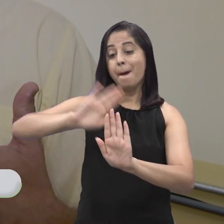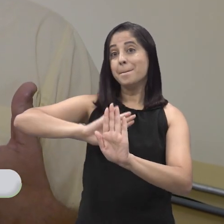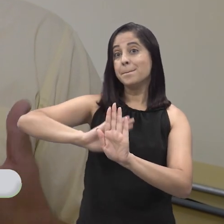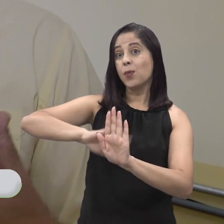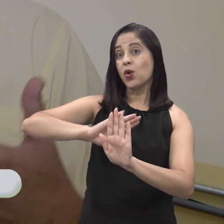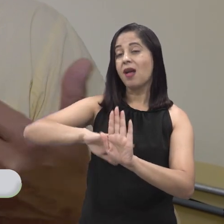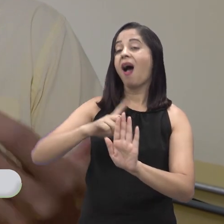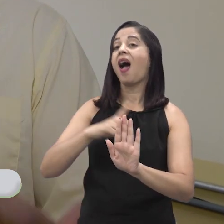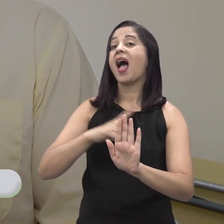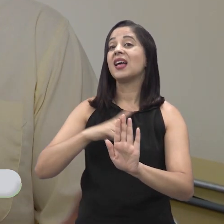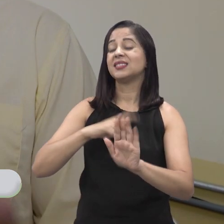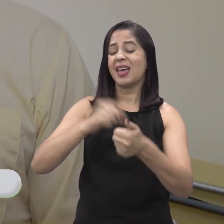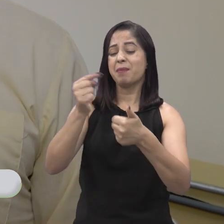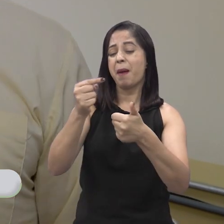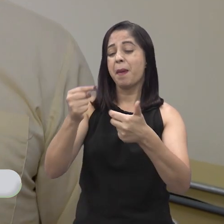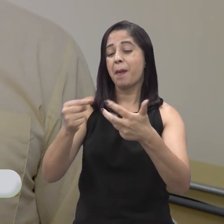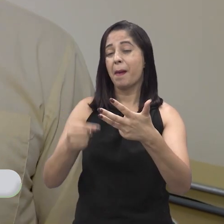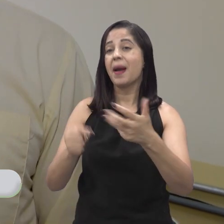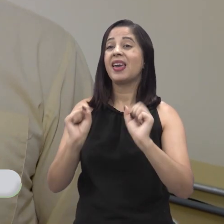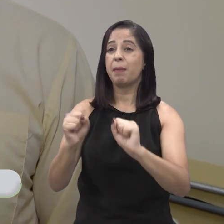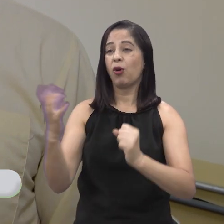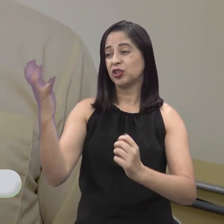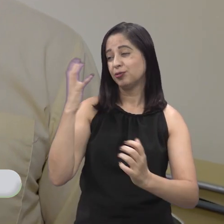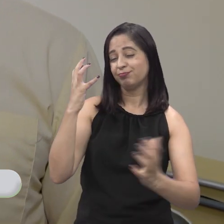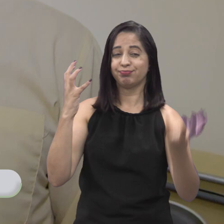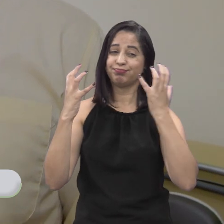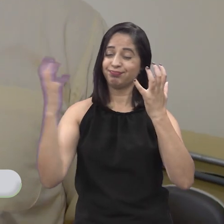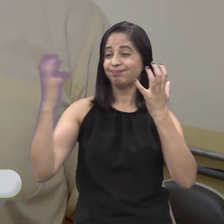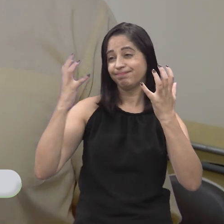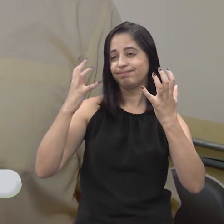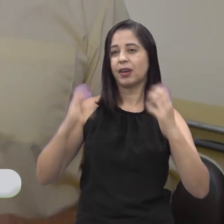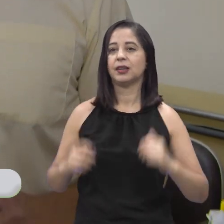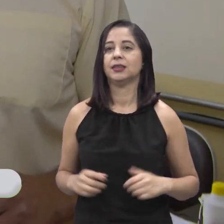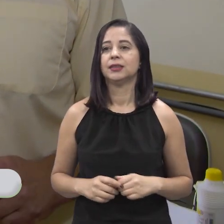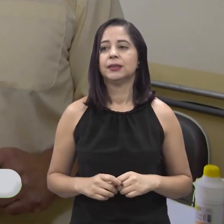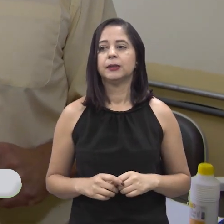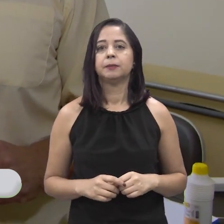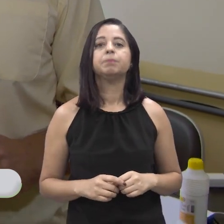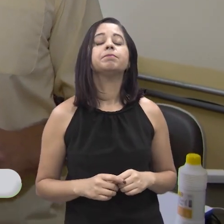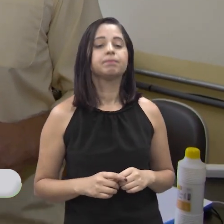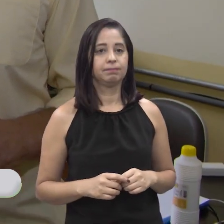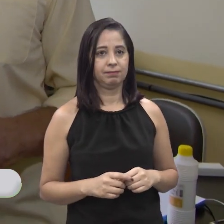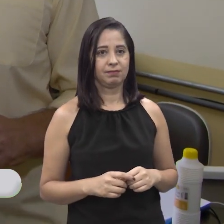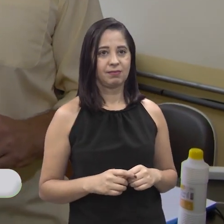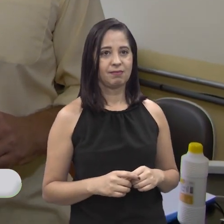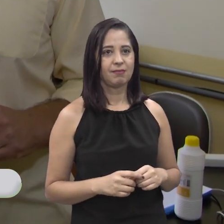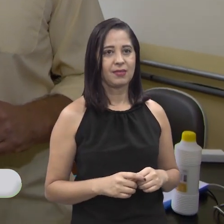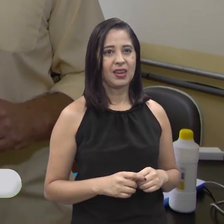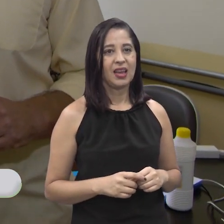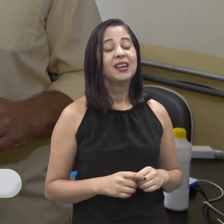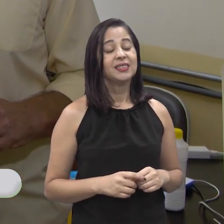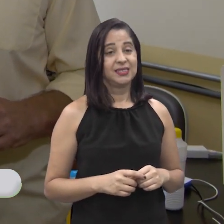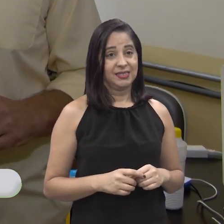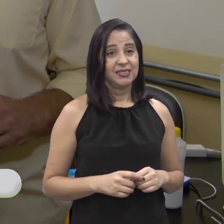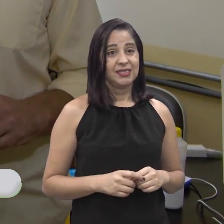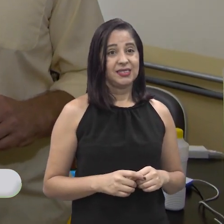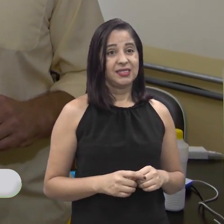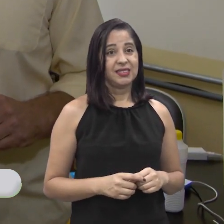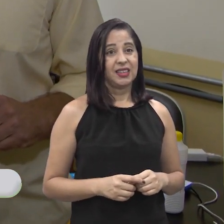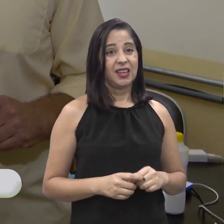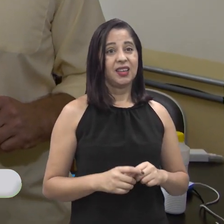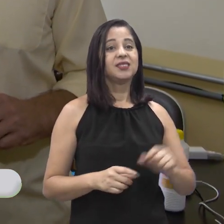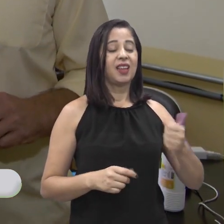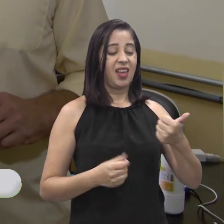no nosso cotidiano e acaba nos influenciando fortemente. E de que maneira a desigualdade social impacta